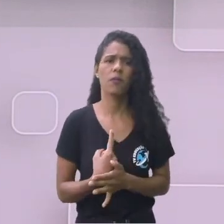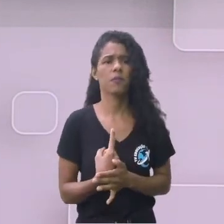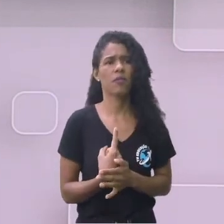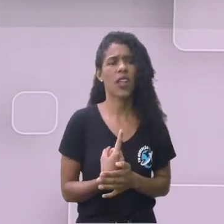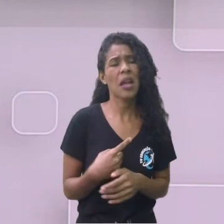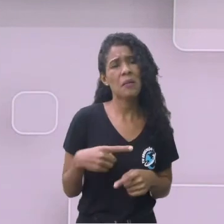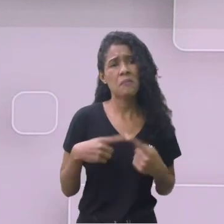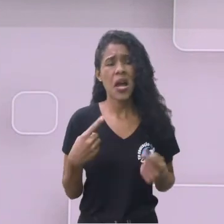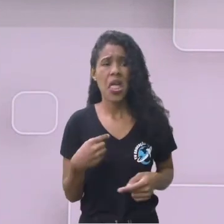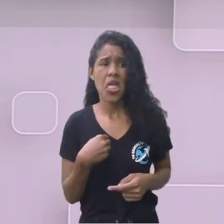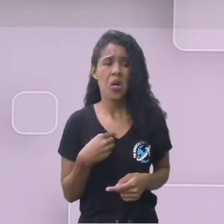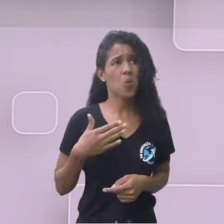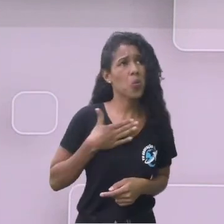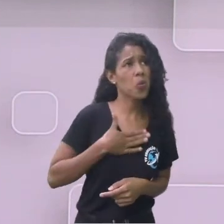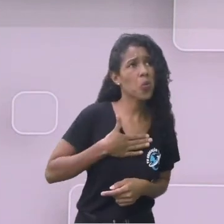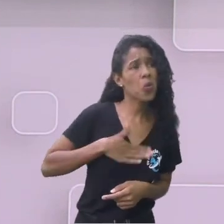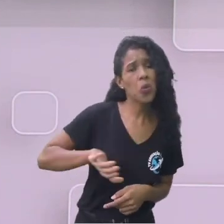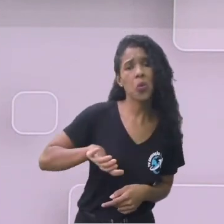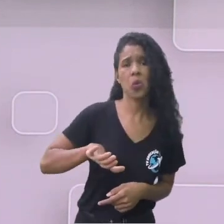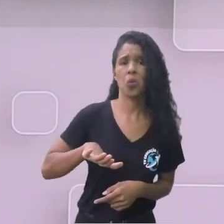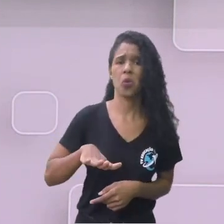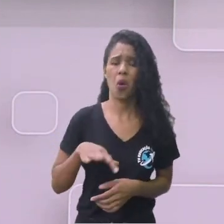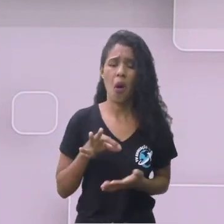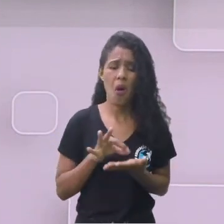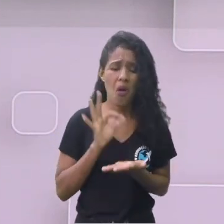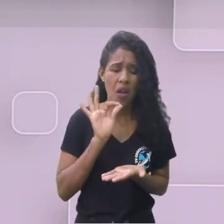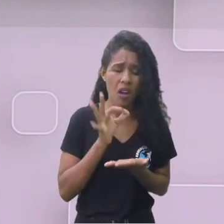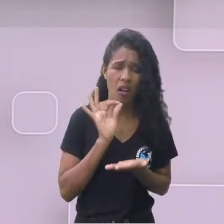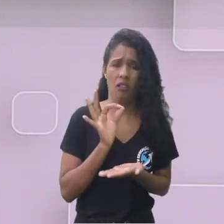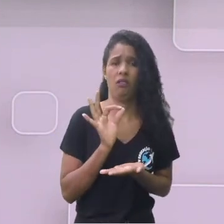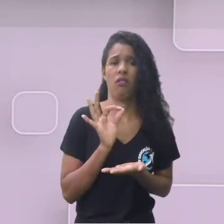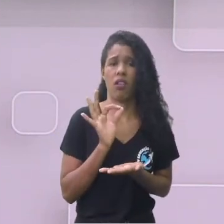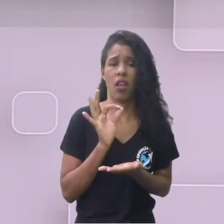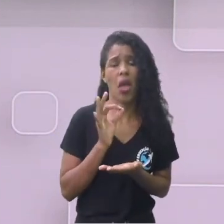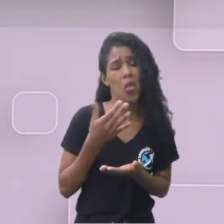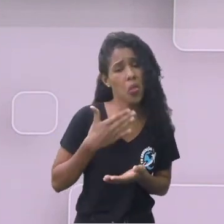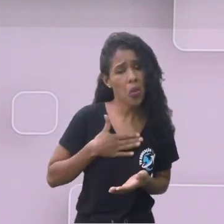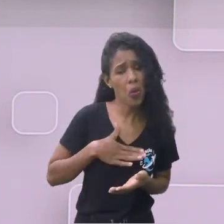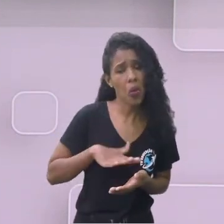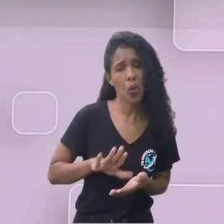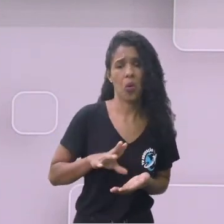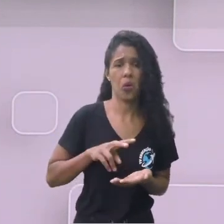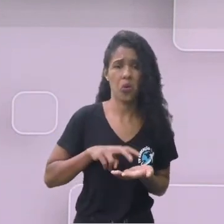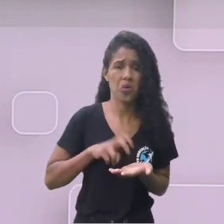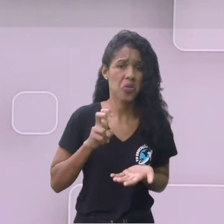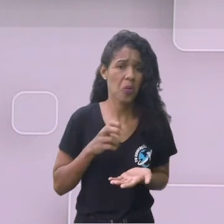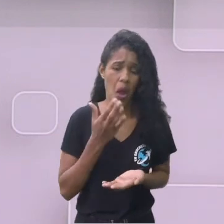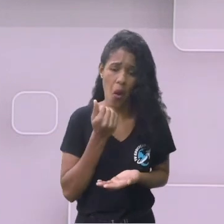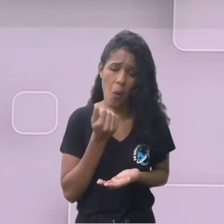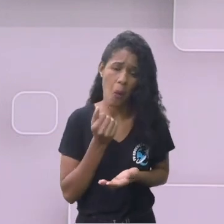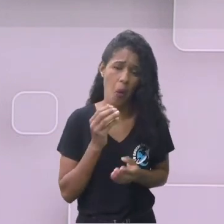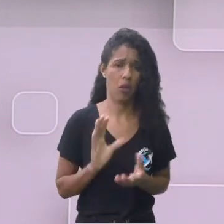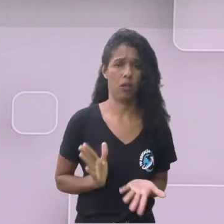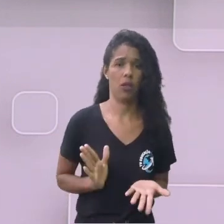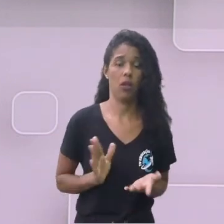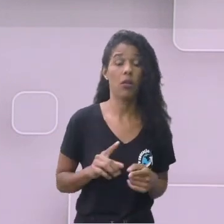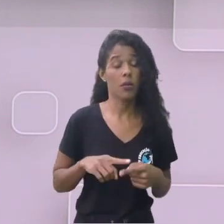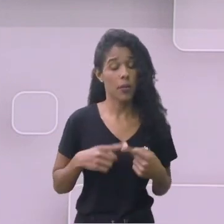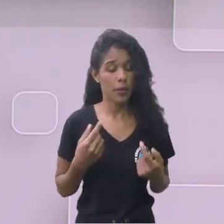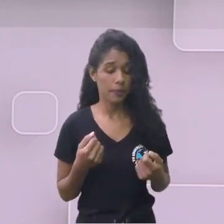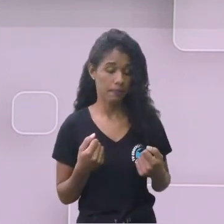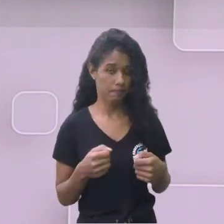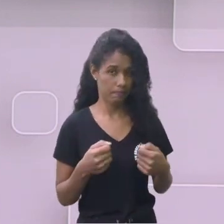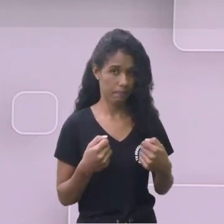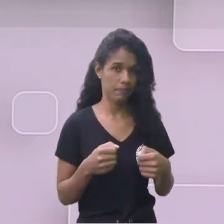Não gosta da fruta? Toma um iogurte. Mas não fique sem se alimentar naquele momento, porque você vai fazer alguma